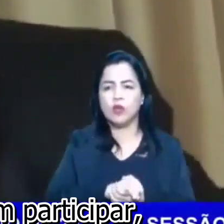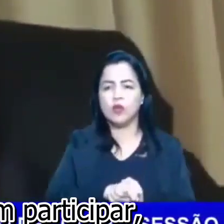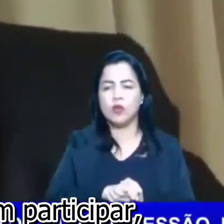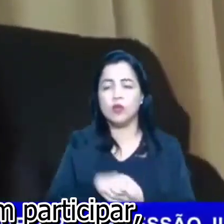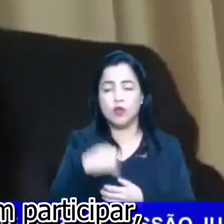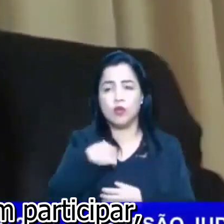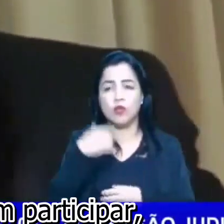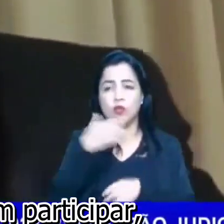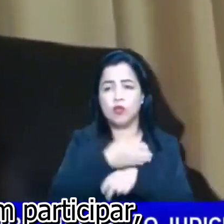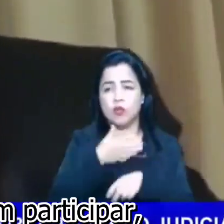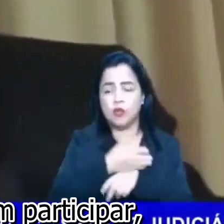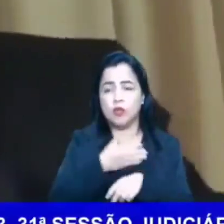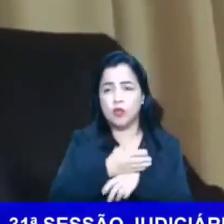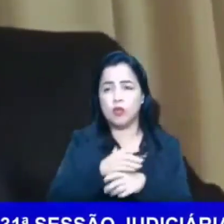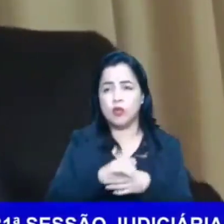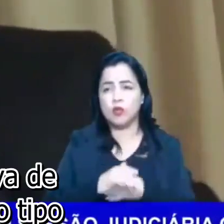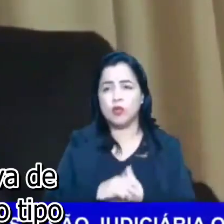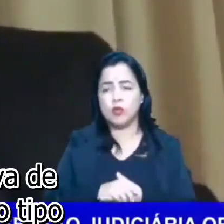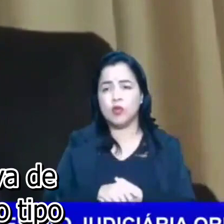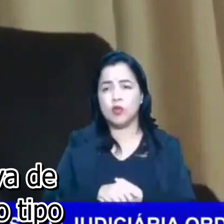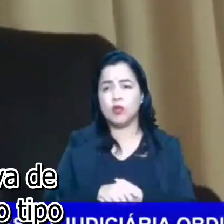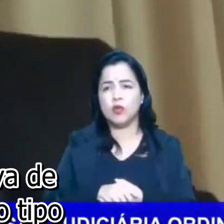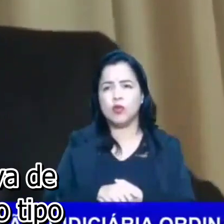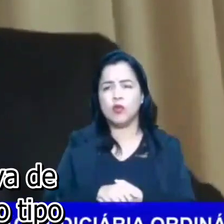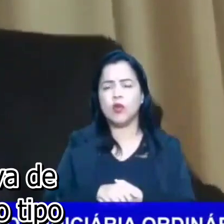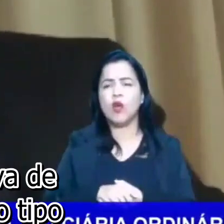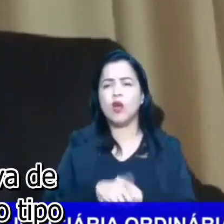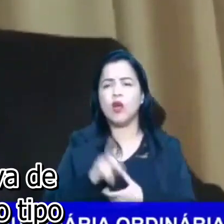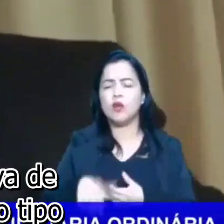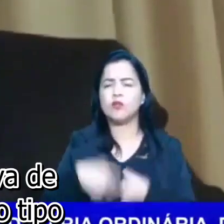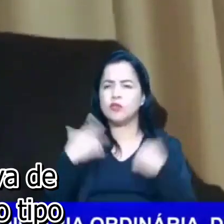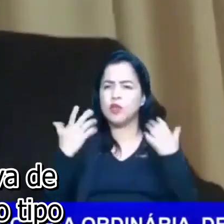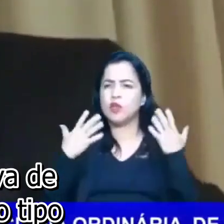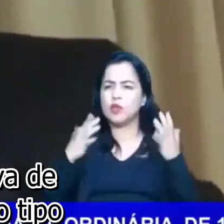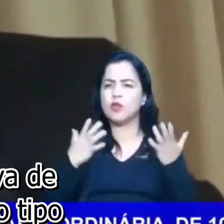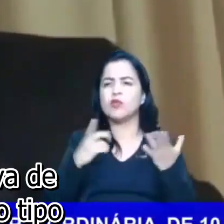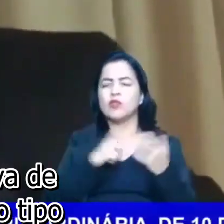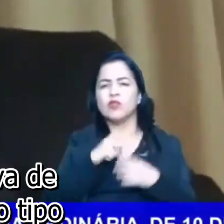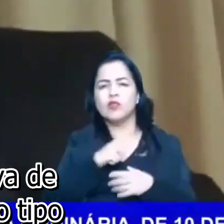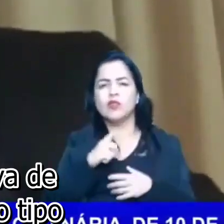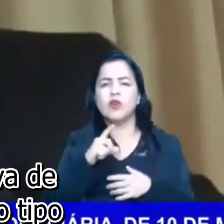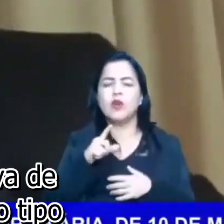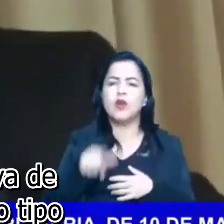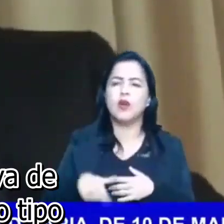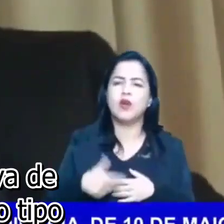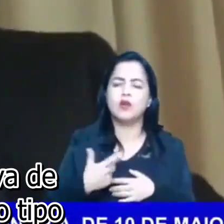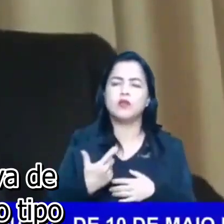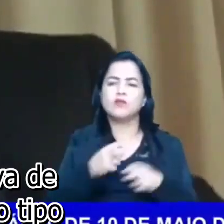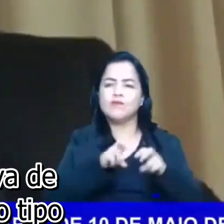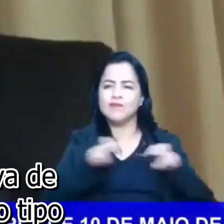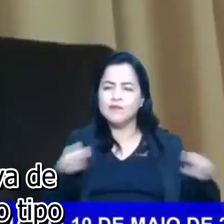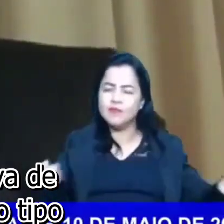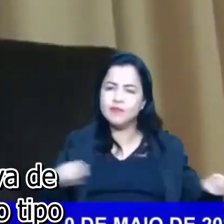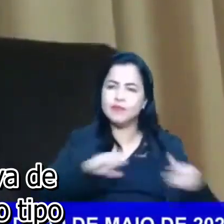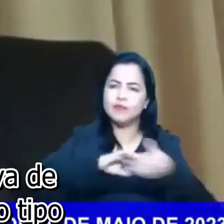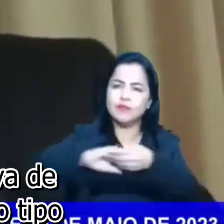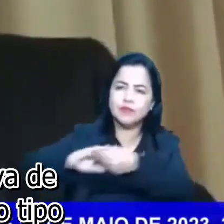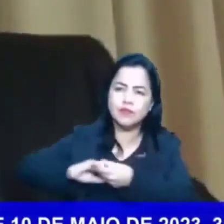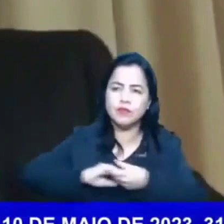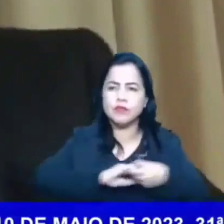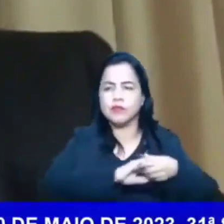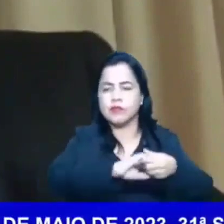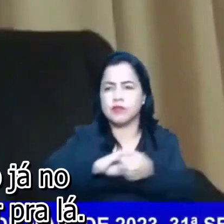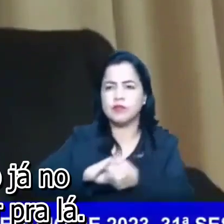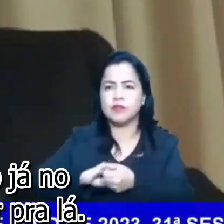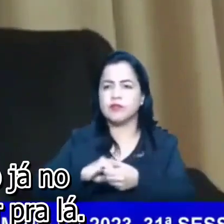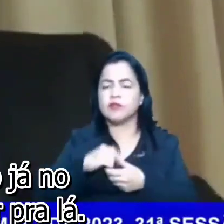que eu vim participar, essa parte da tarde, era uma parte mais comemorativa, de homenagem e tal, a ex-dirigentes, coisa do tipo, e, portanto,